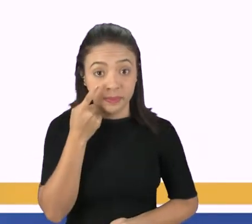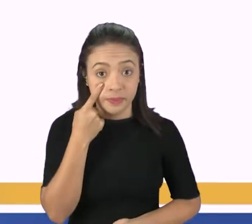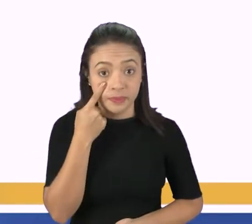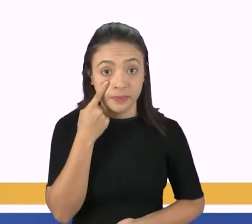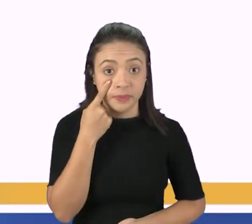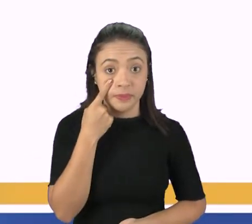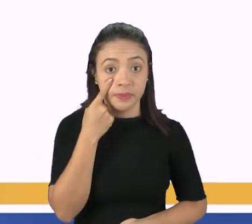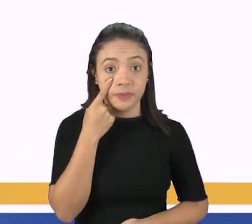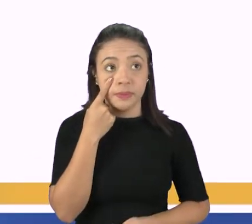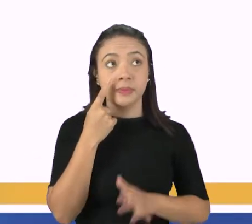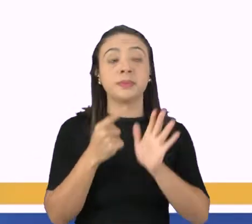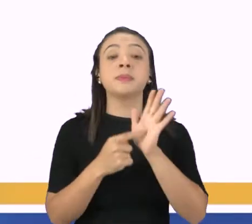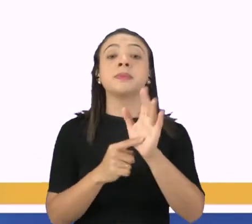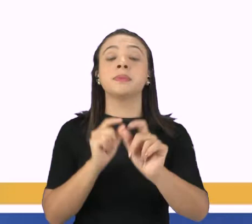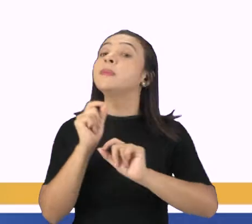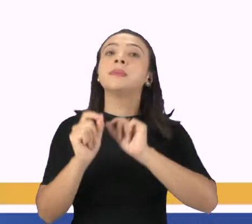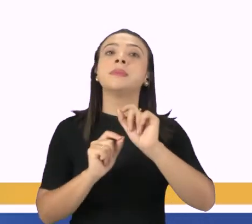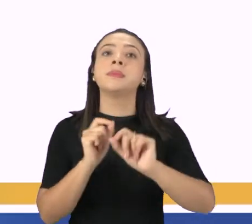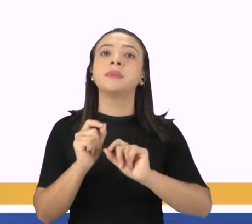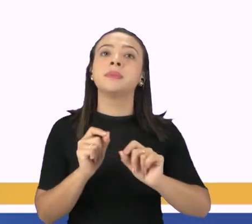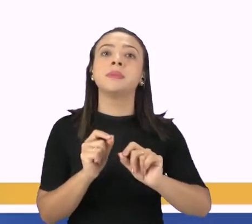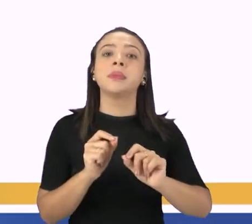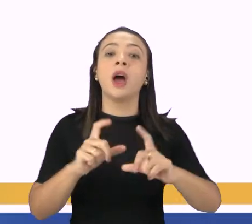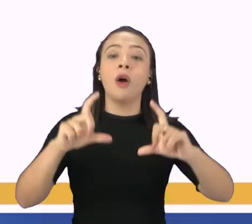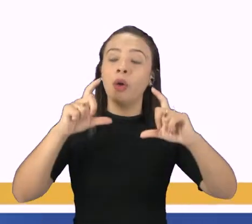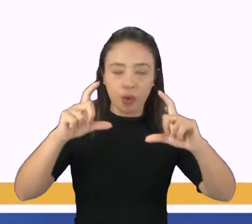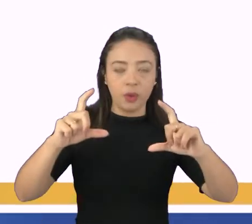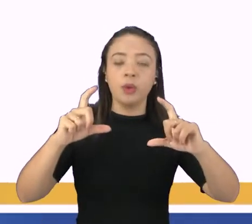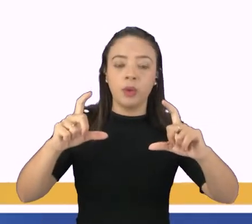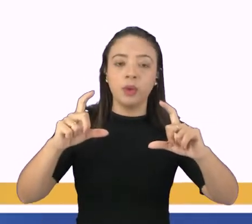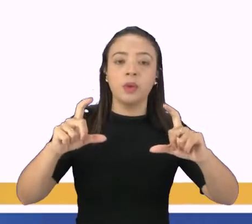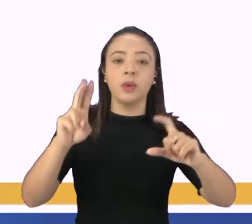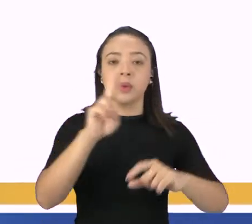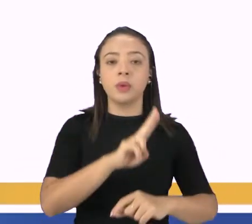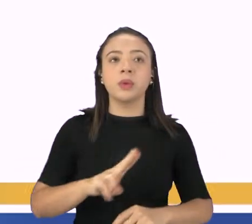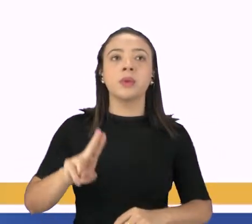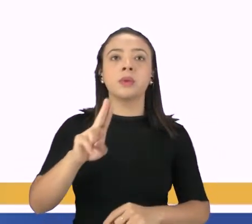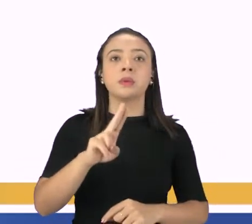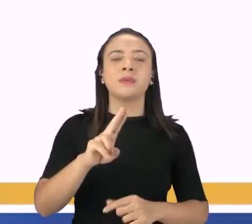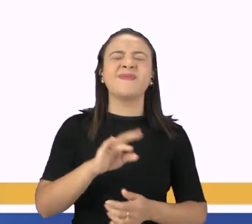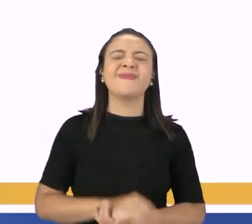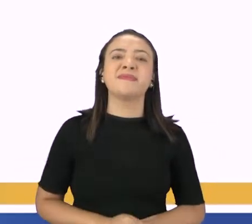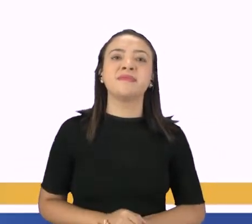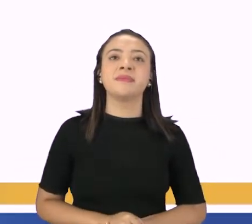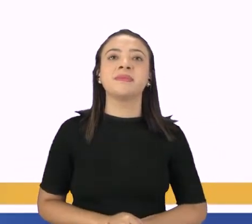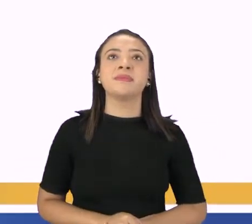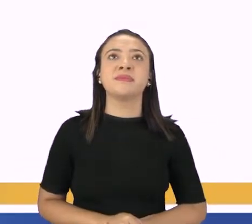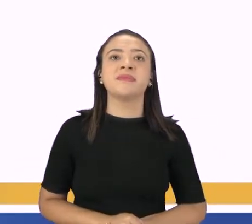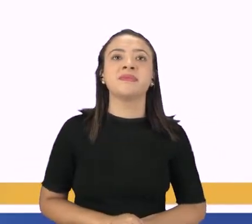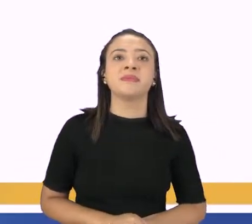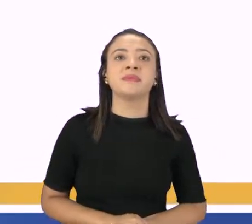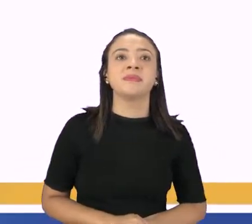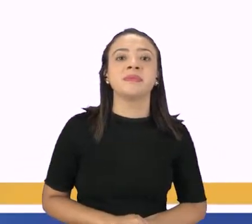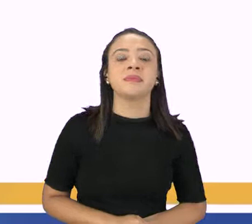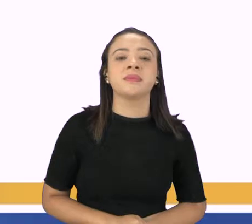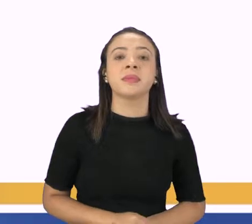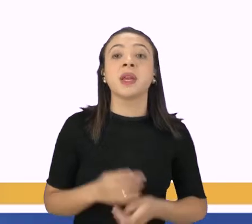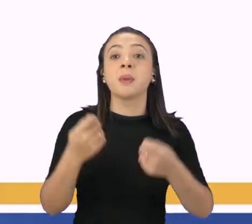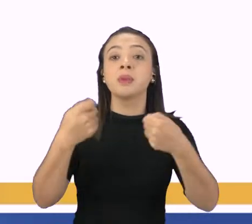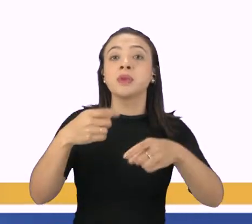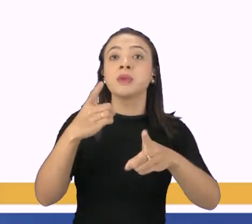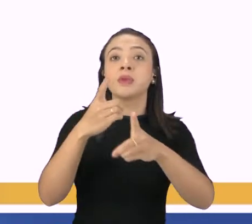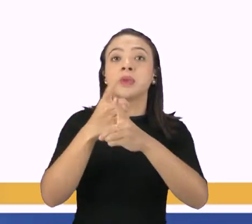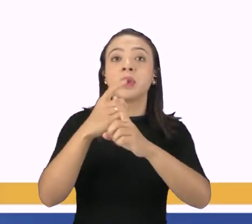né, que aparece aí exatamente a nossa fórmula conhecida como fórmula de Bhaskara, né? Então, para encontrar a